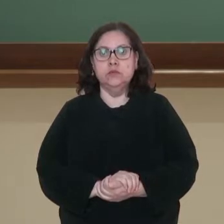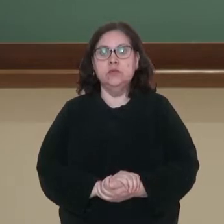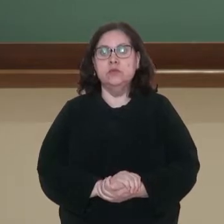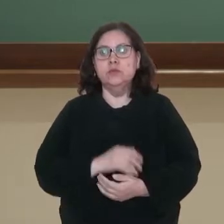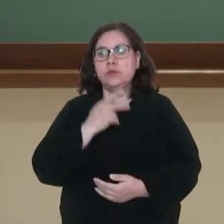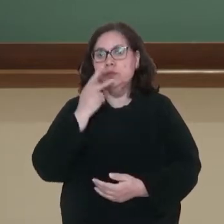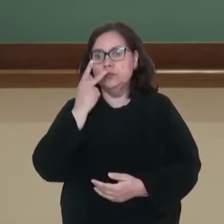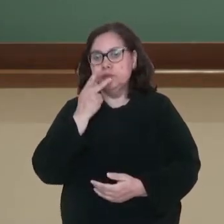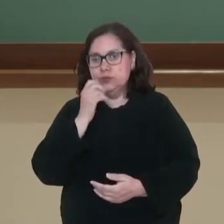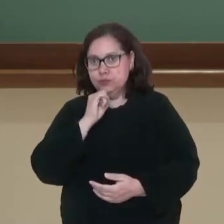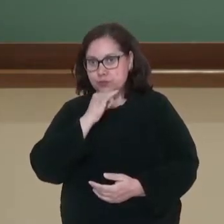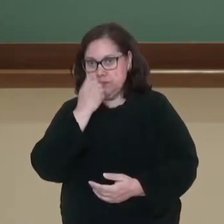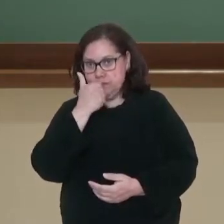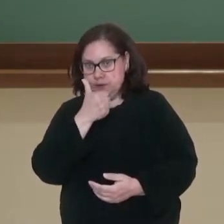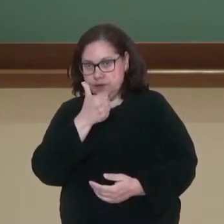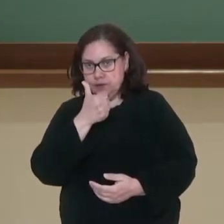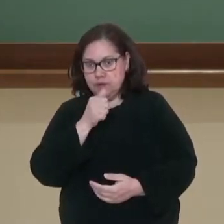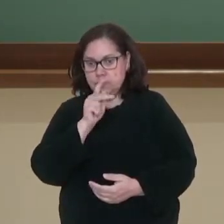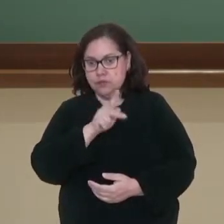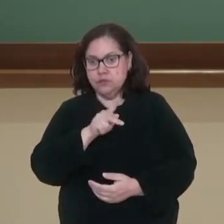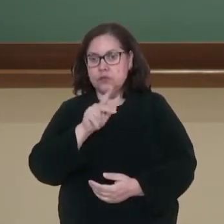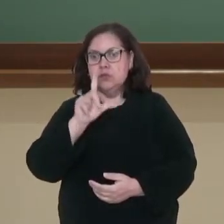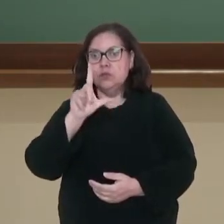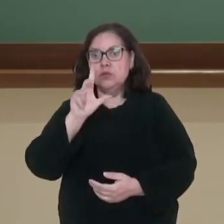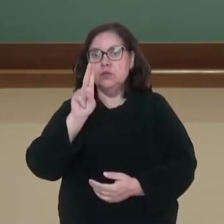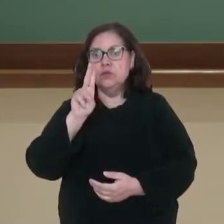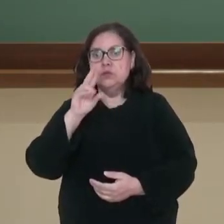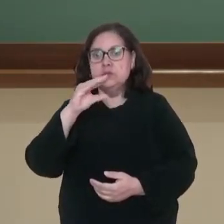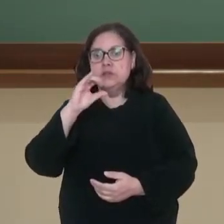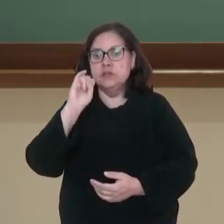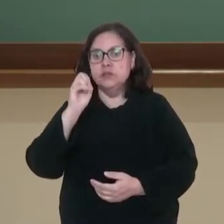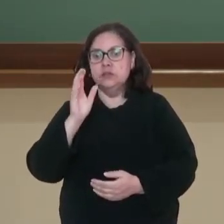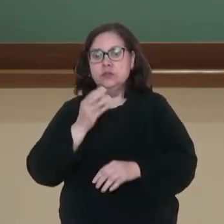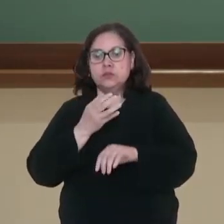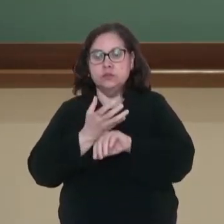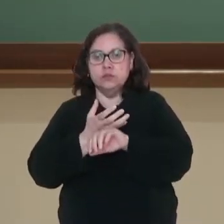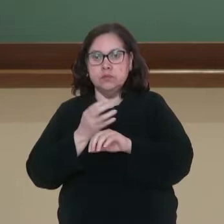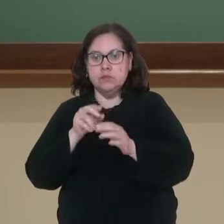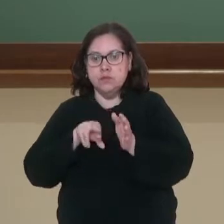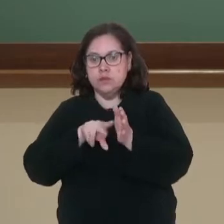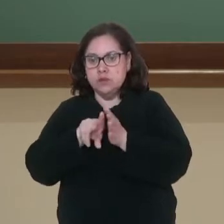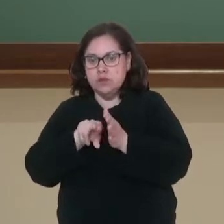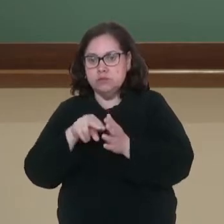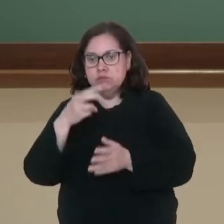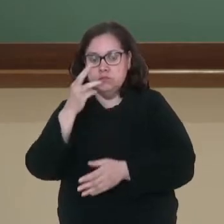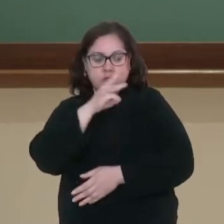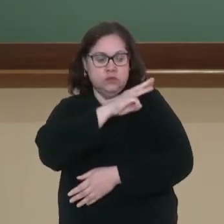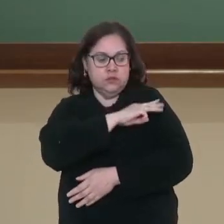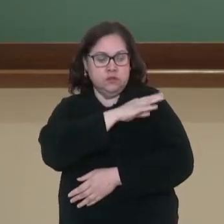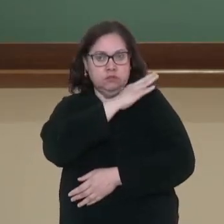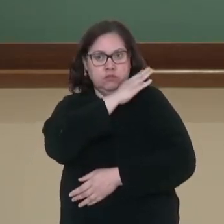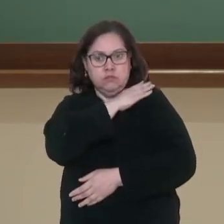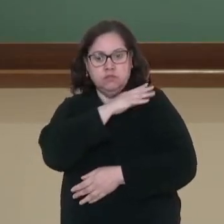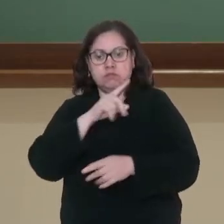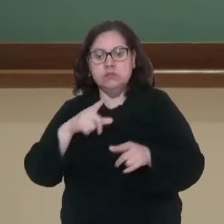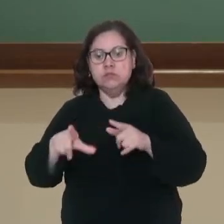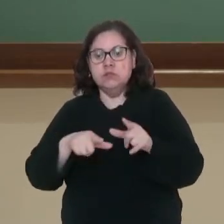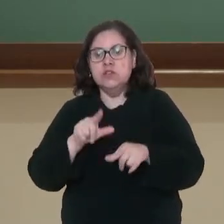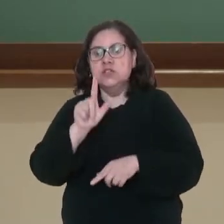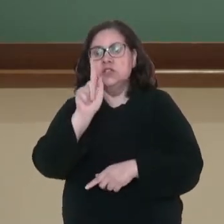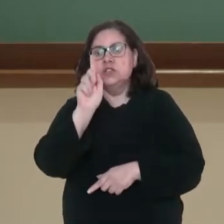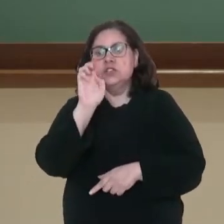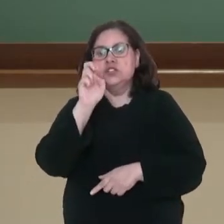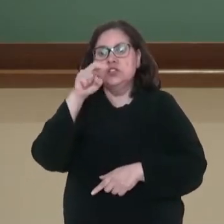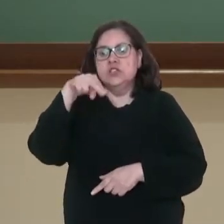Fala galera, tudo beleza? Sou o professor Luciano de Biologia, terceiro ano do ensino médio, trabalhando o conteúdo de